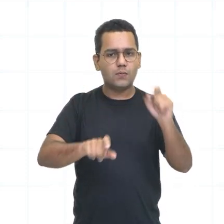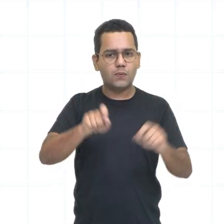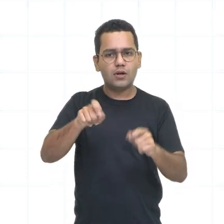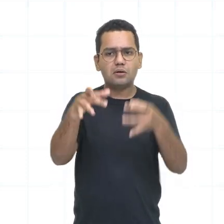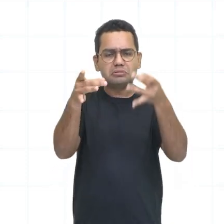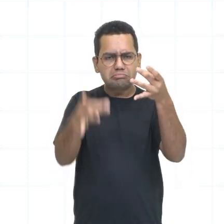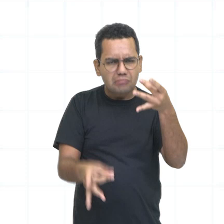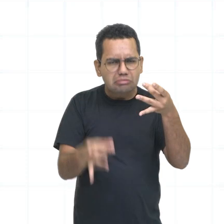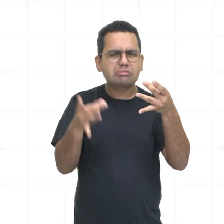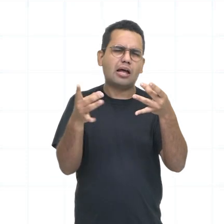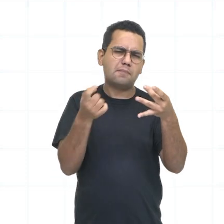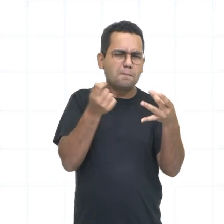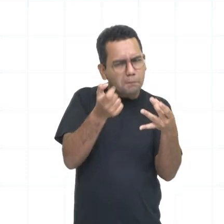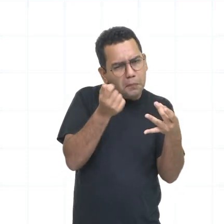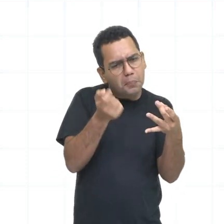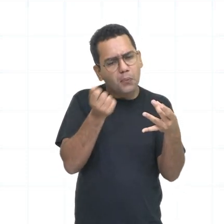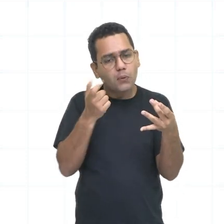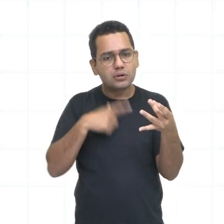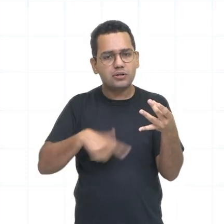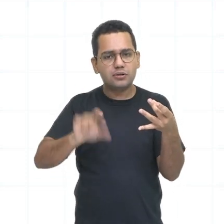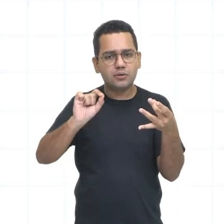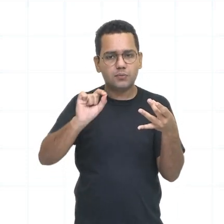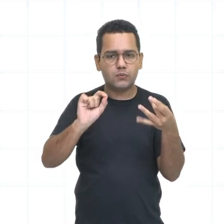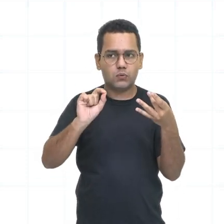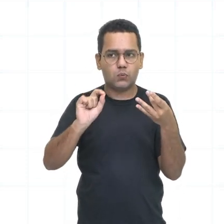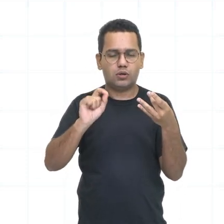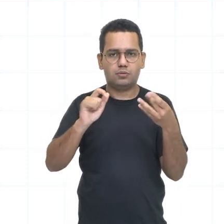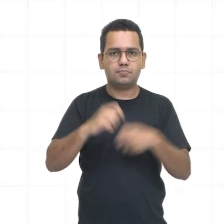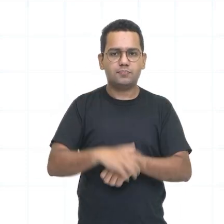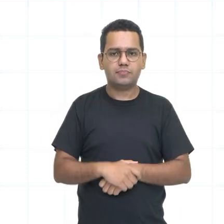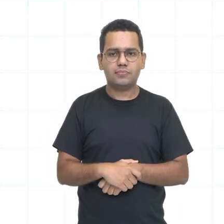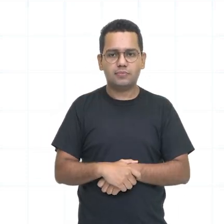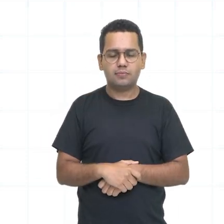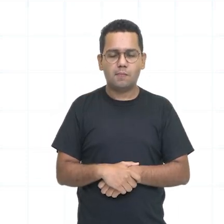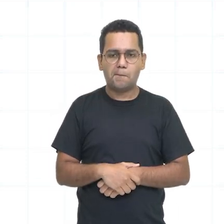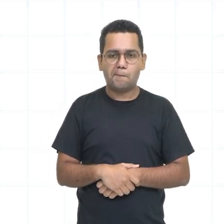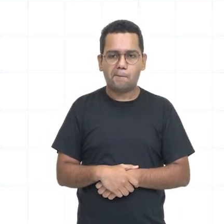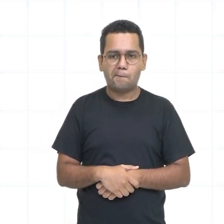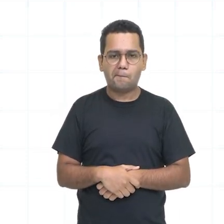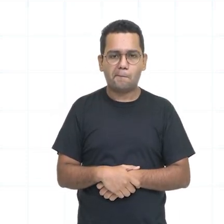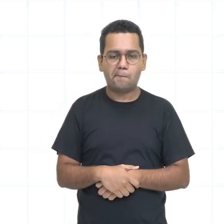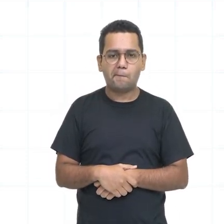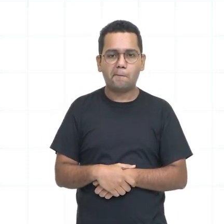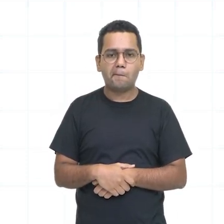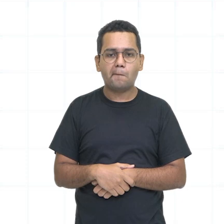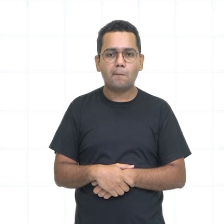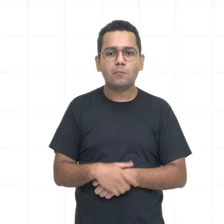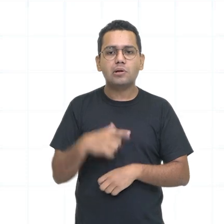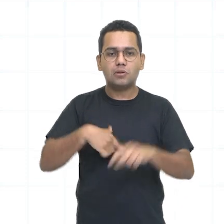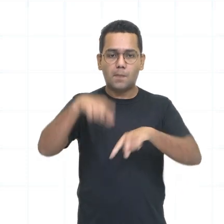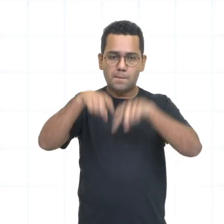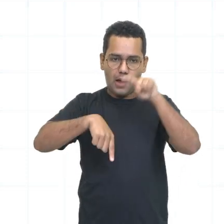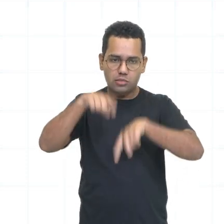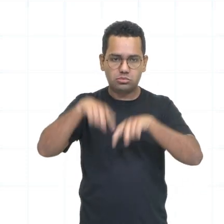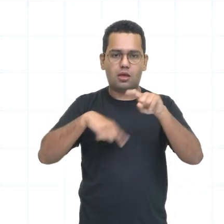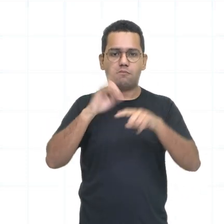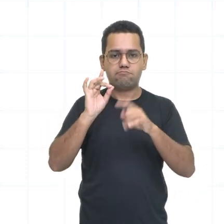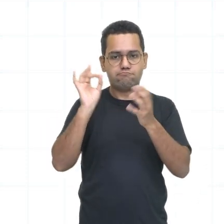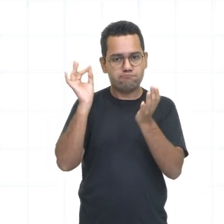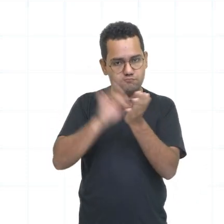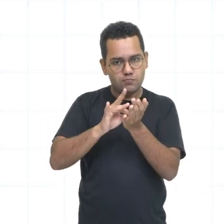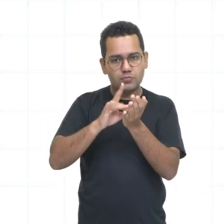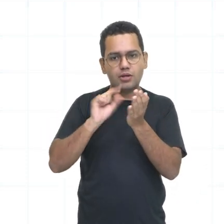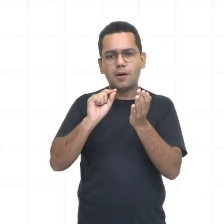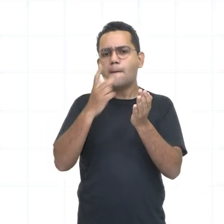dos detalhes e na alta definição geral da imagem, que torna os objetos representados aparentemente